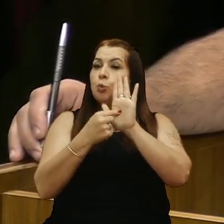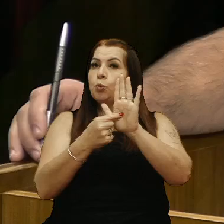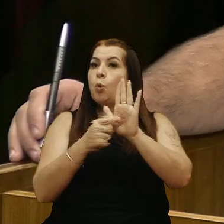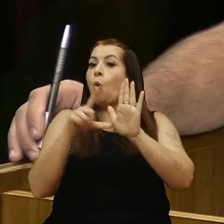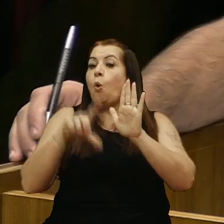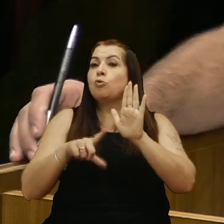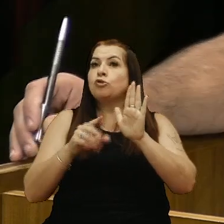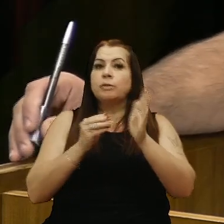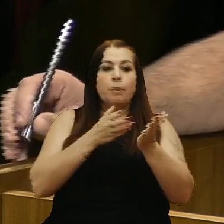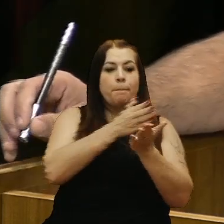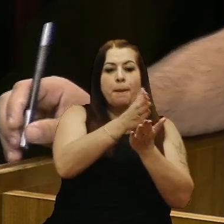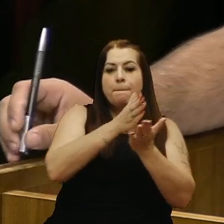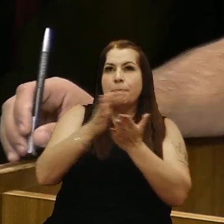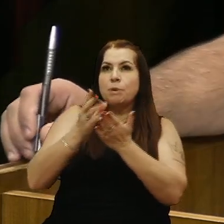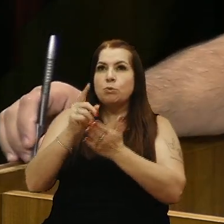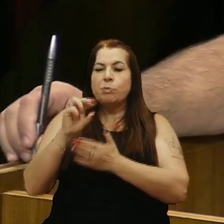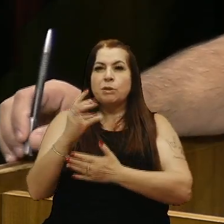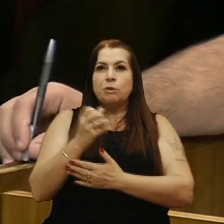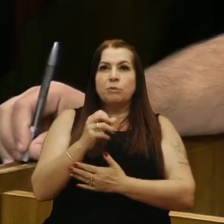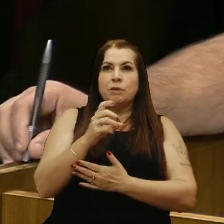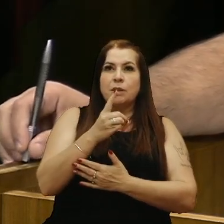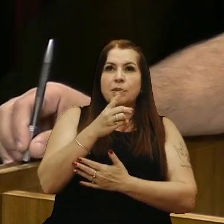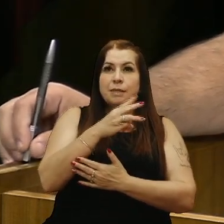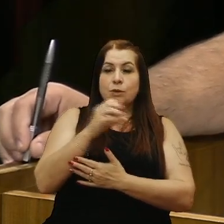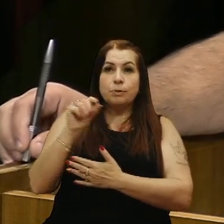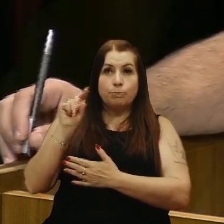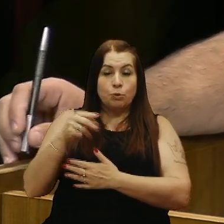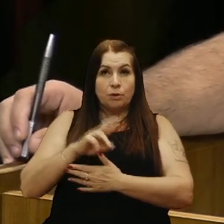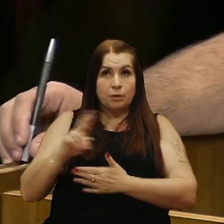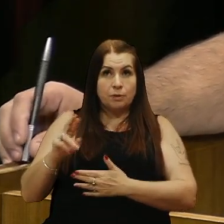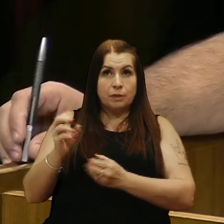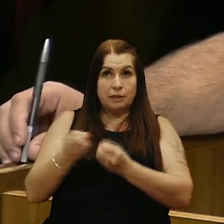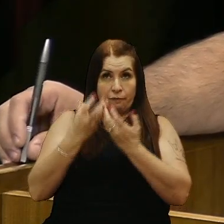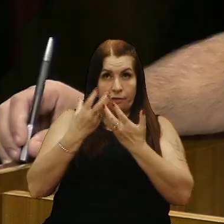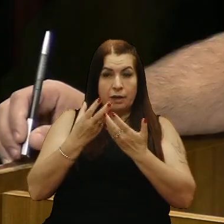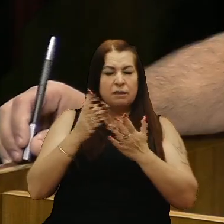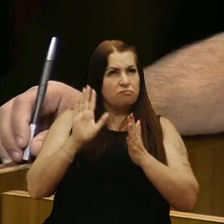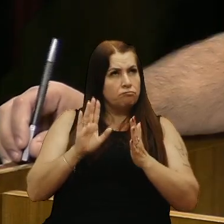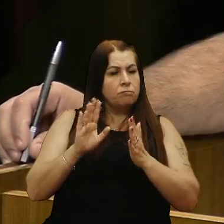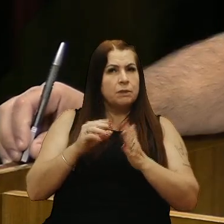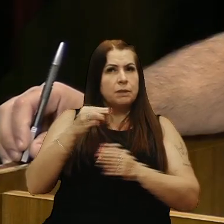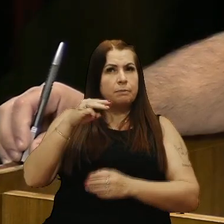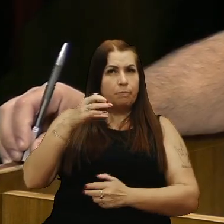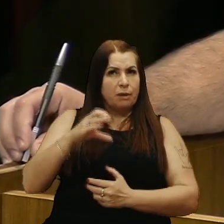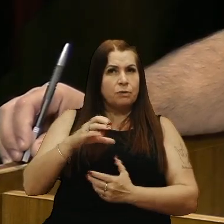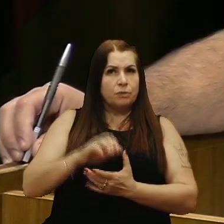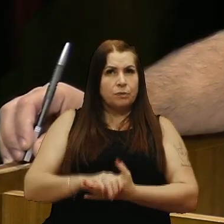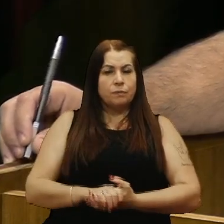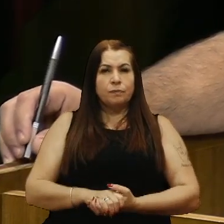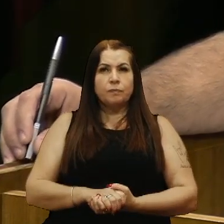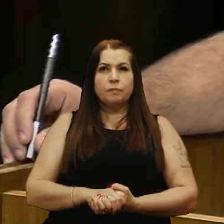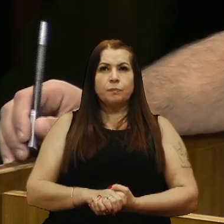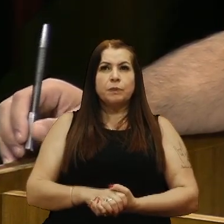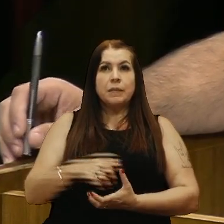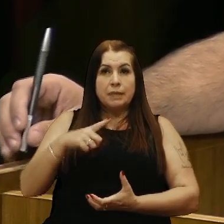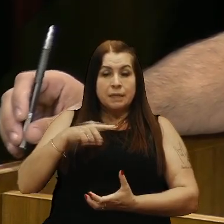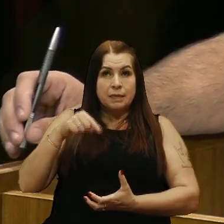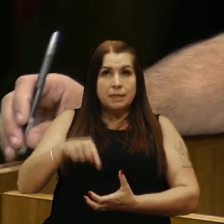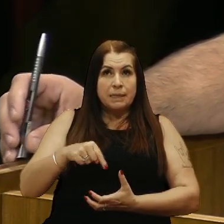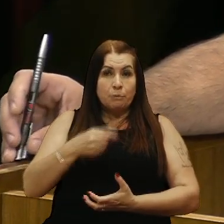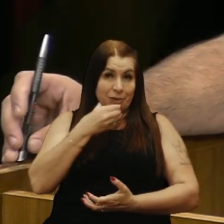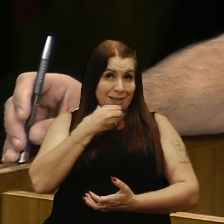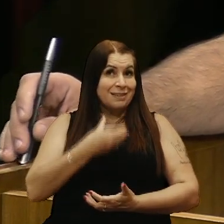onde serão aplicados esses R$1.300.000. E essa festa, salvo engano, foi lá em março. Estamos